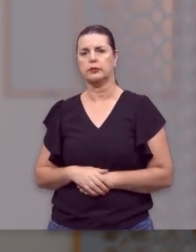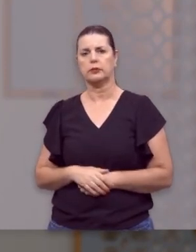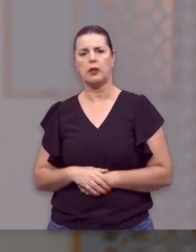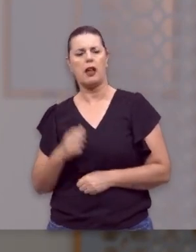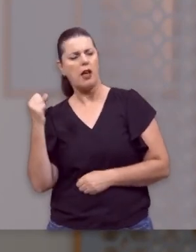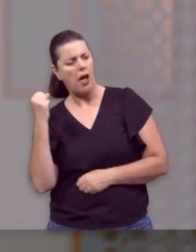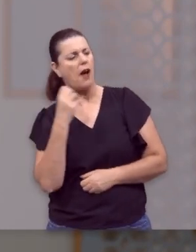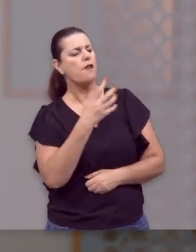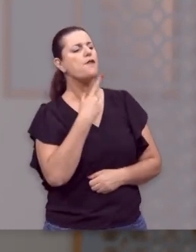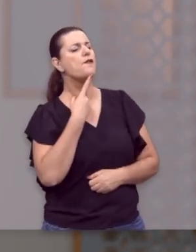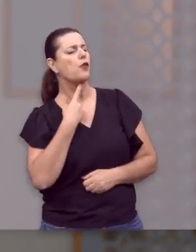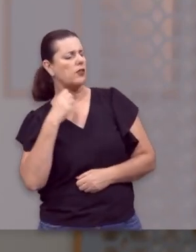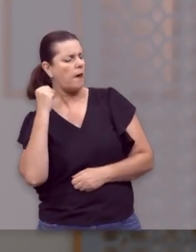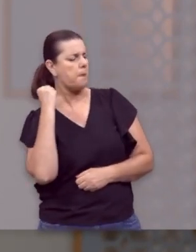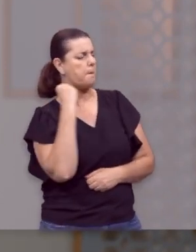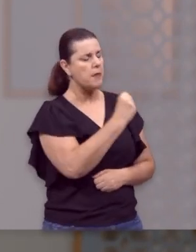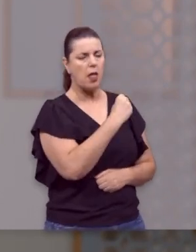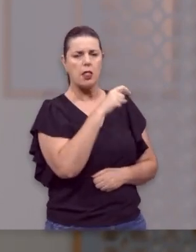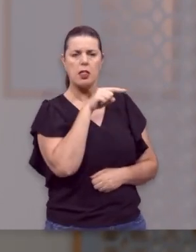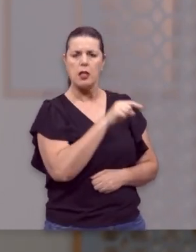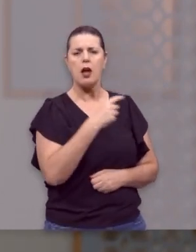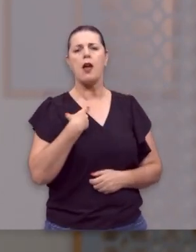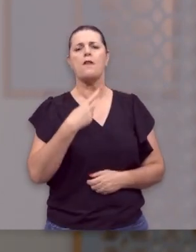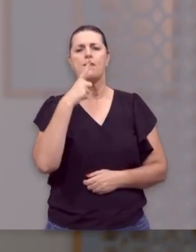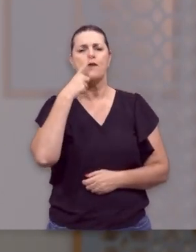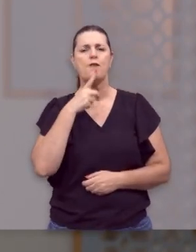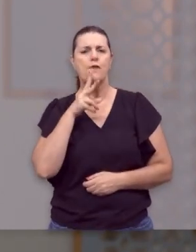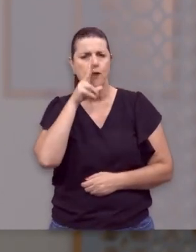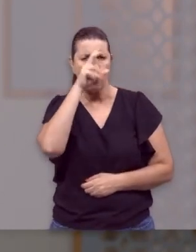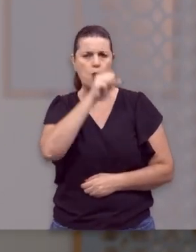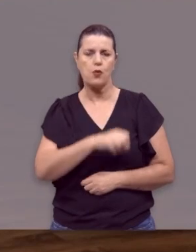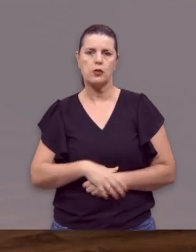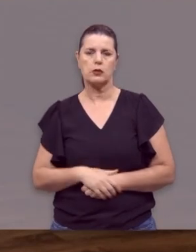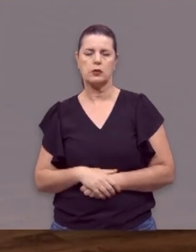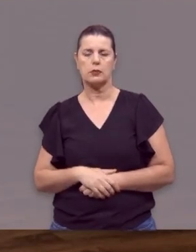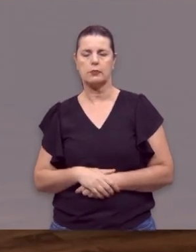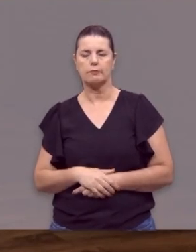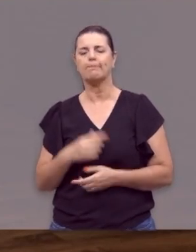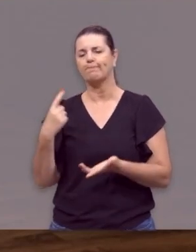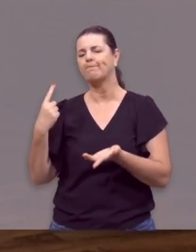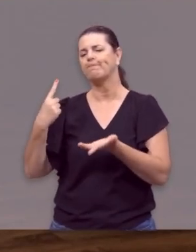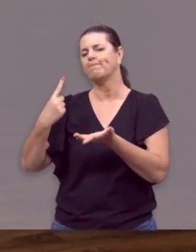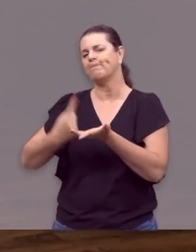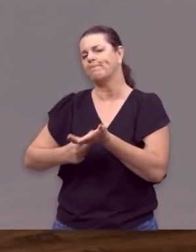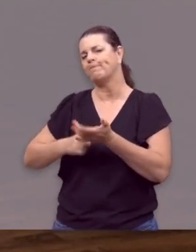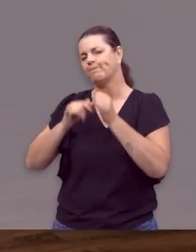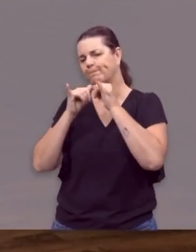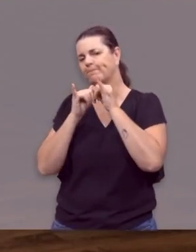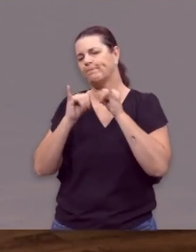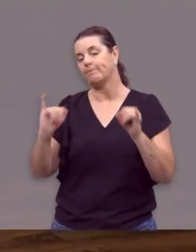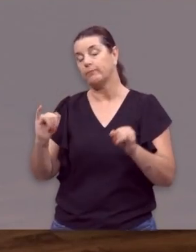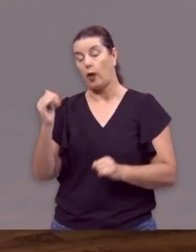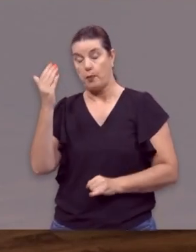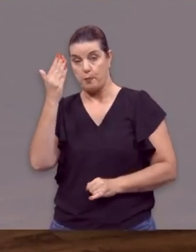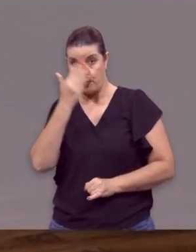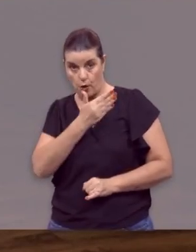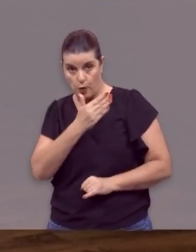ou deitar-se com ela à força na sua casa. A denúncia foi feita. As